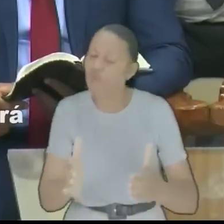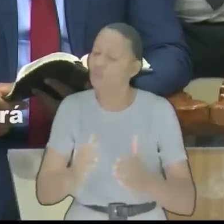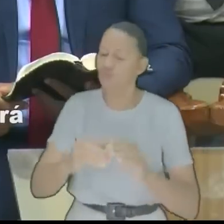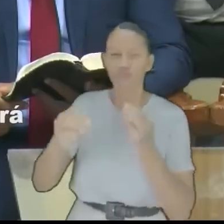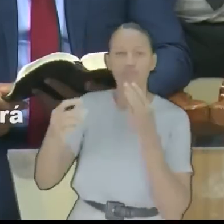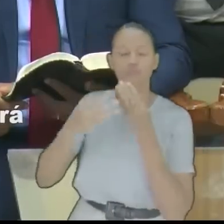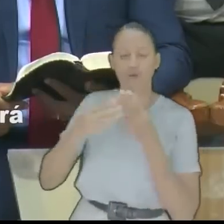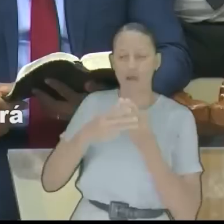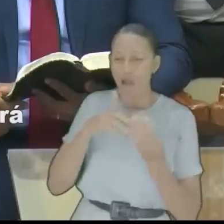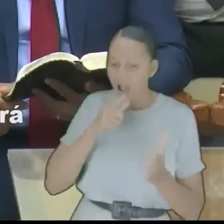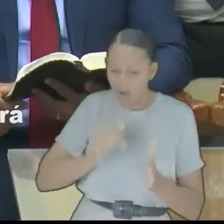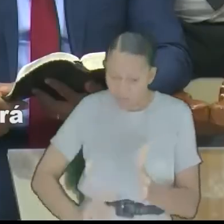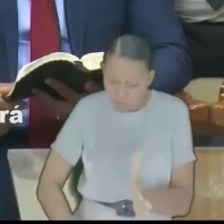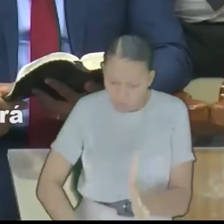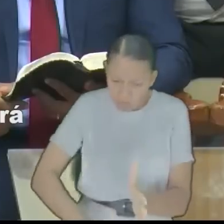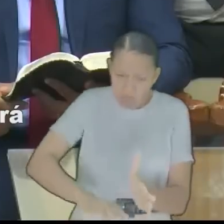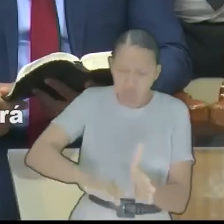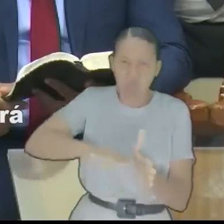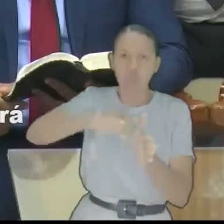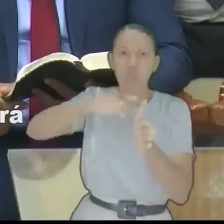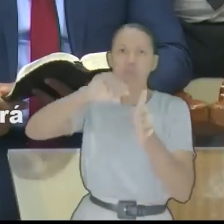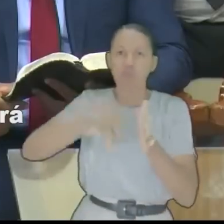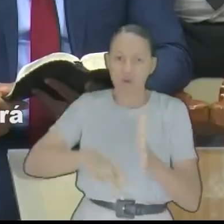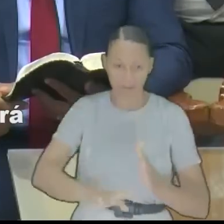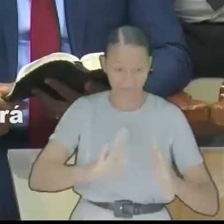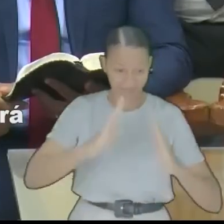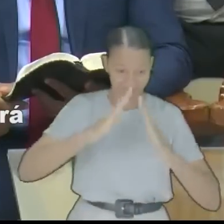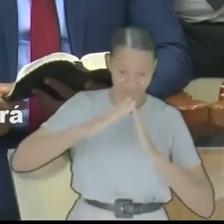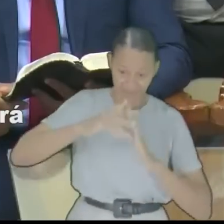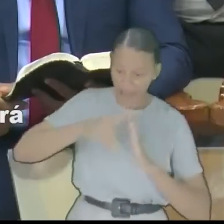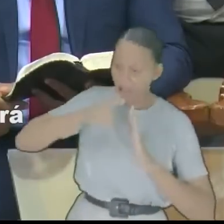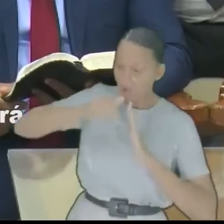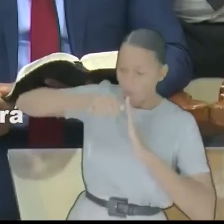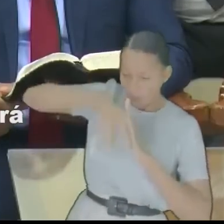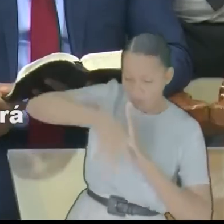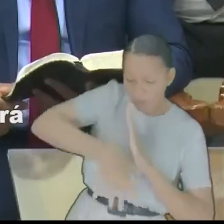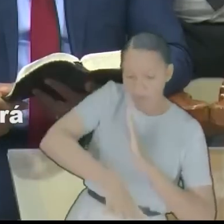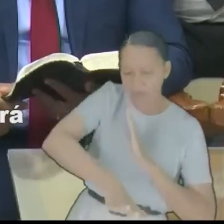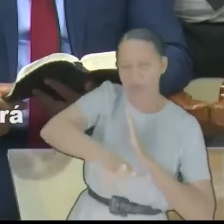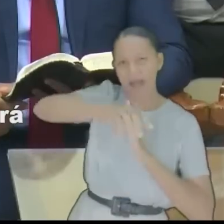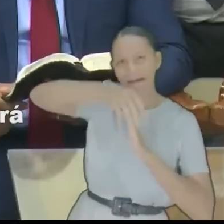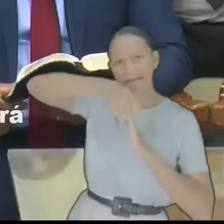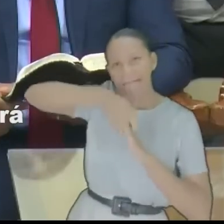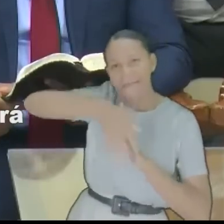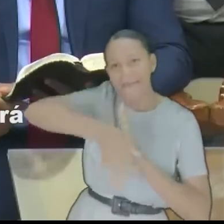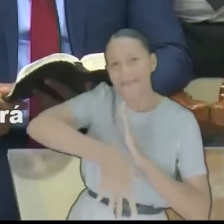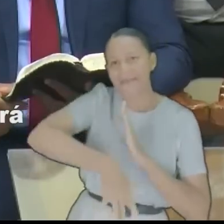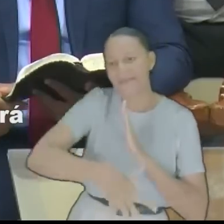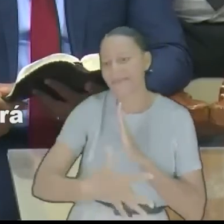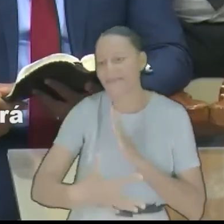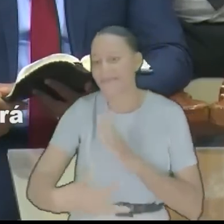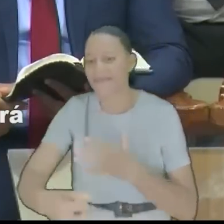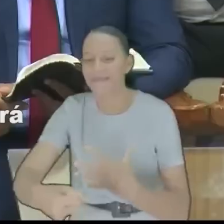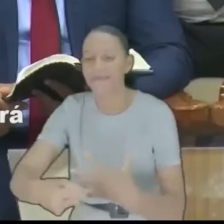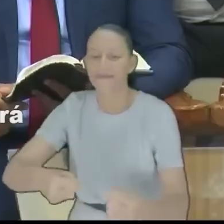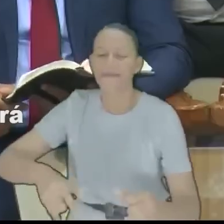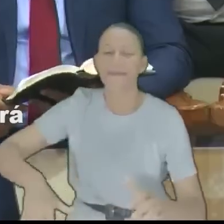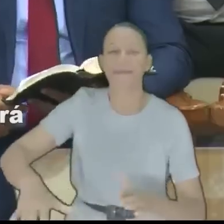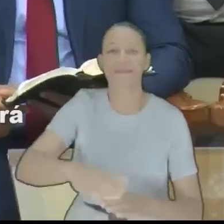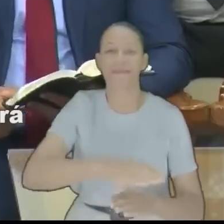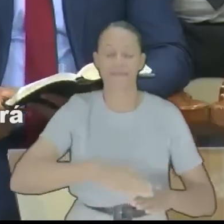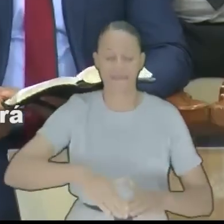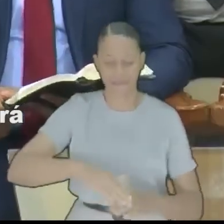e sairá uma fonte da casa do Senhor, que regará o vale de